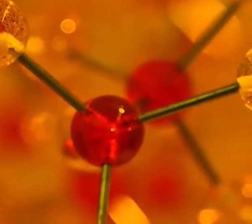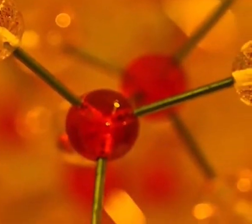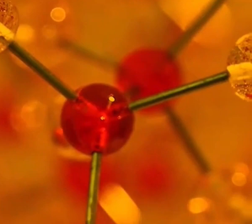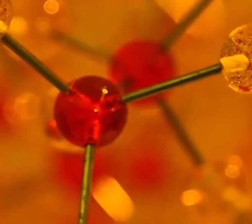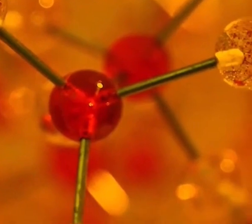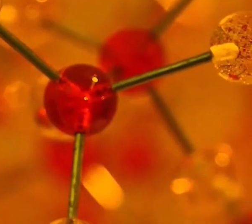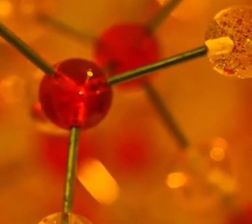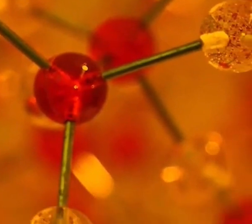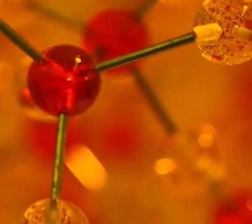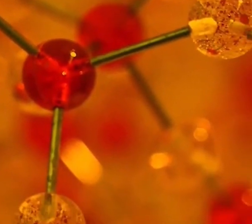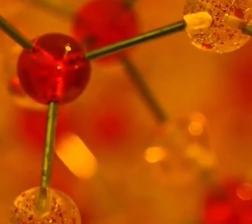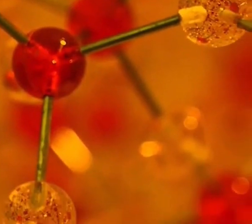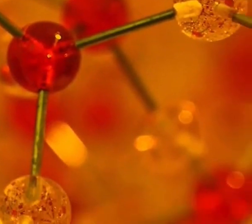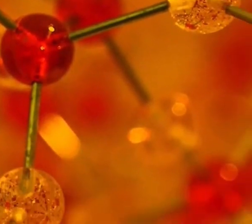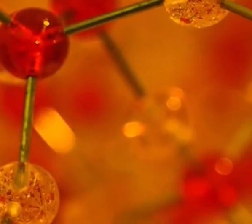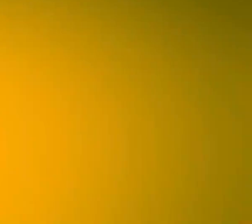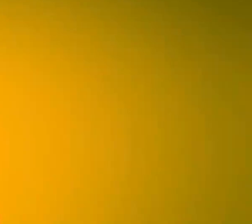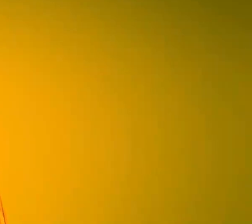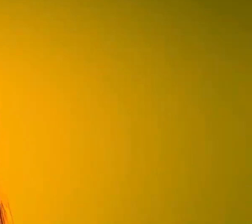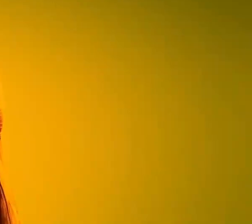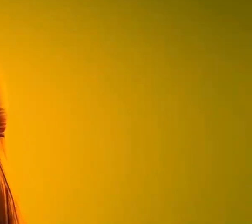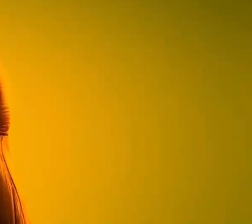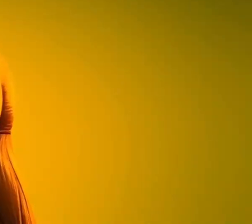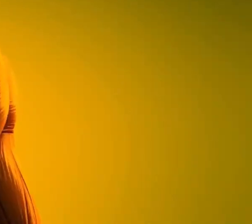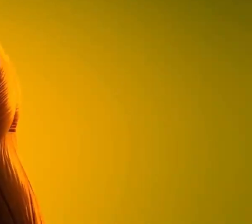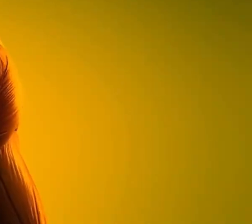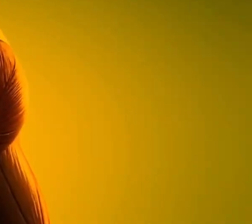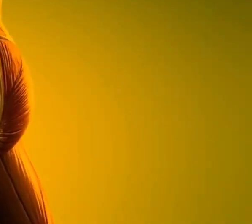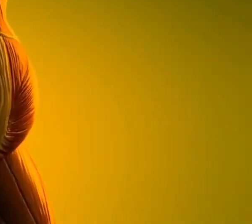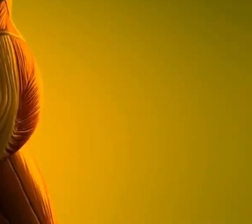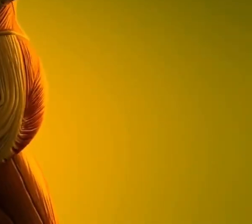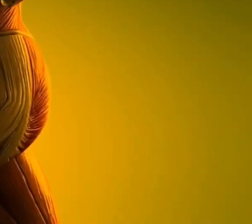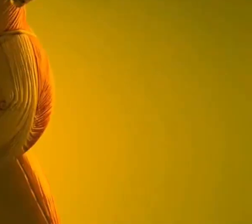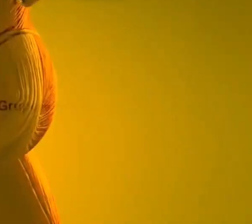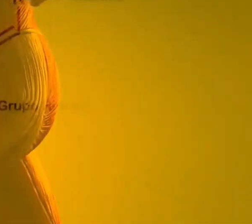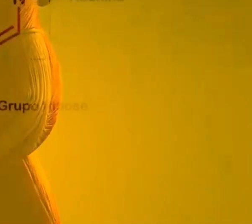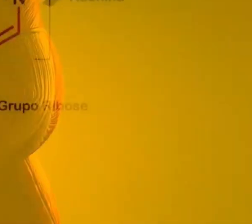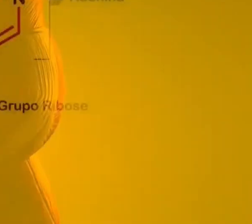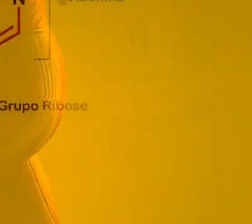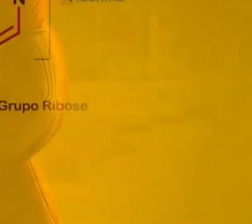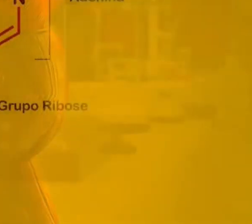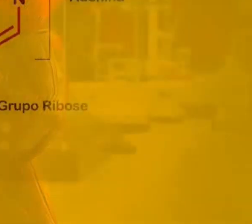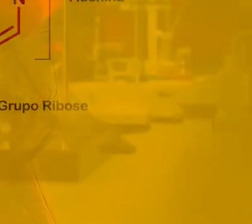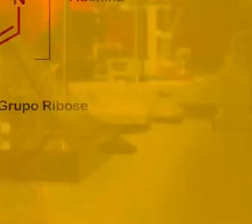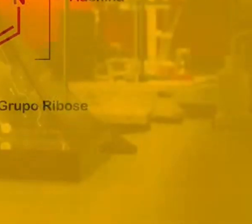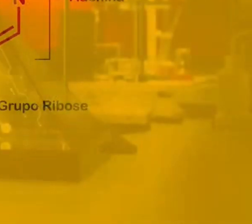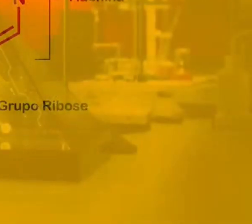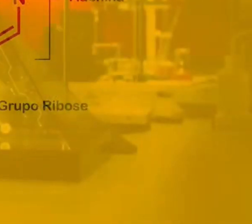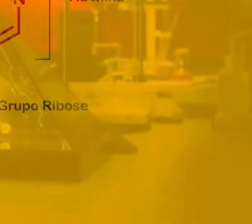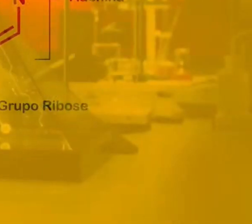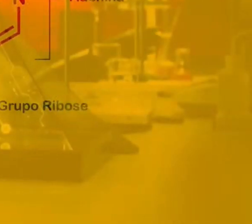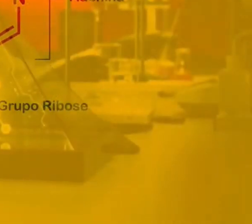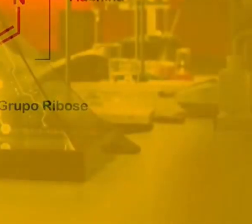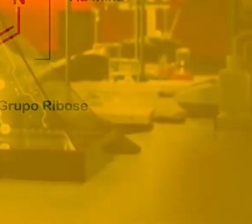energética ATP, adenosina trifosfato, para a produção de força do músculo. O ATP é a nossa